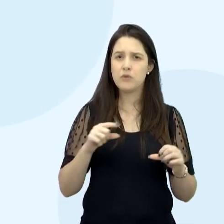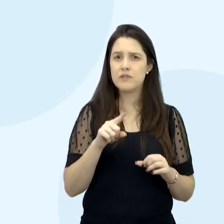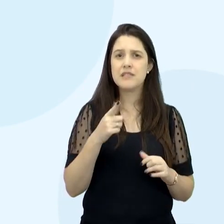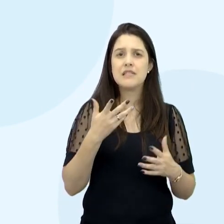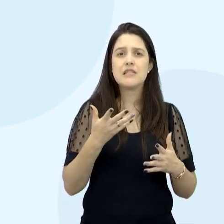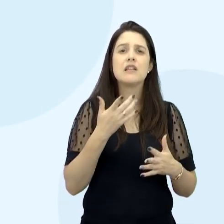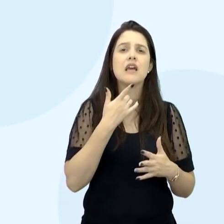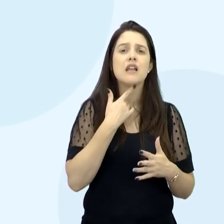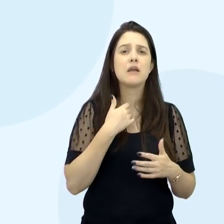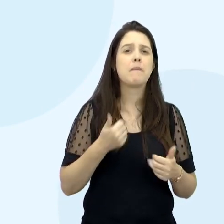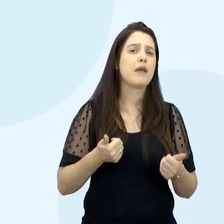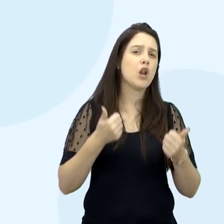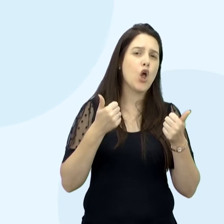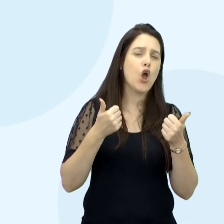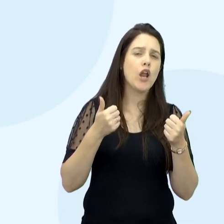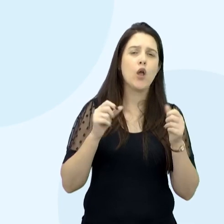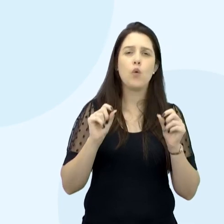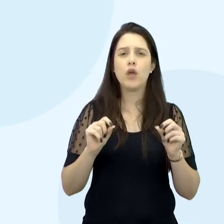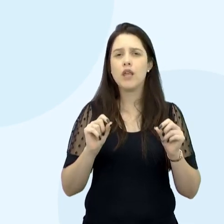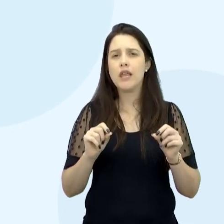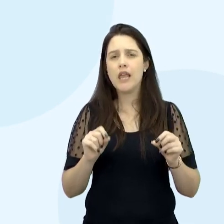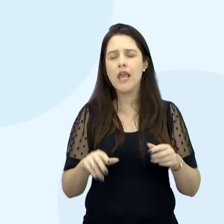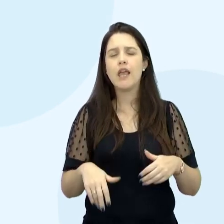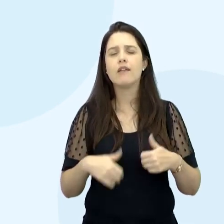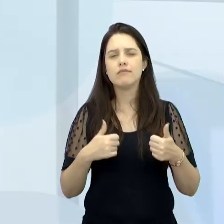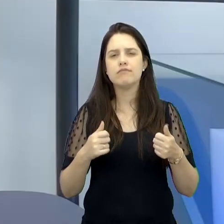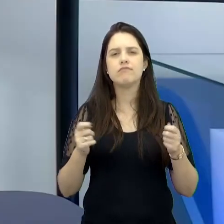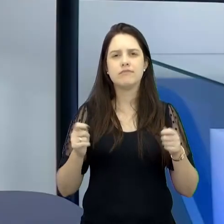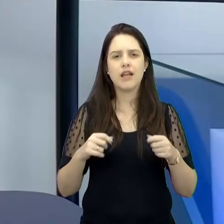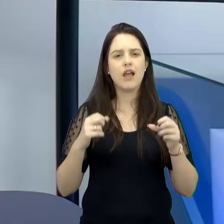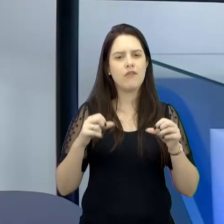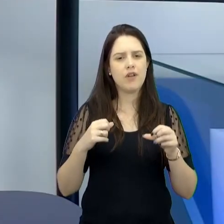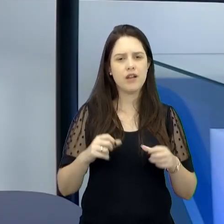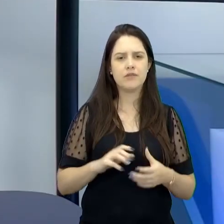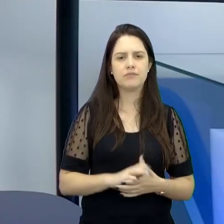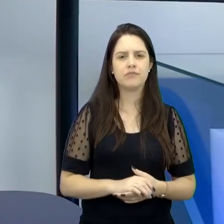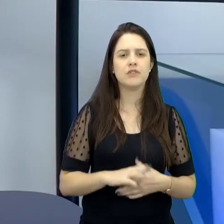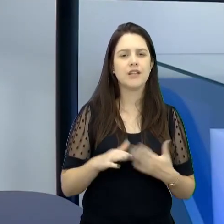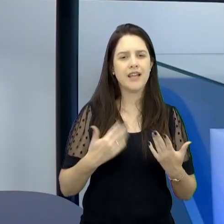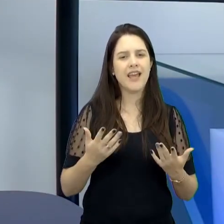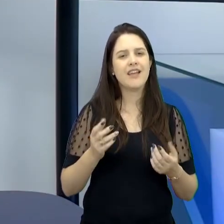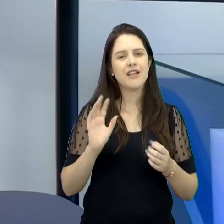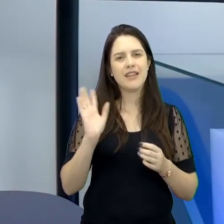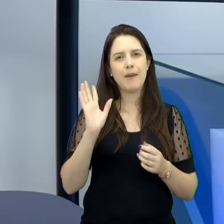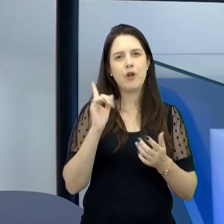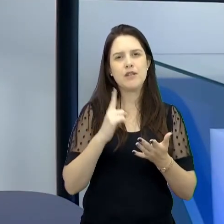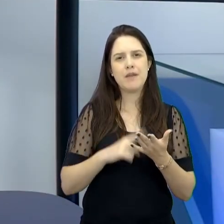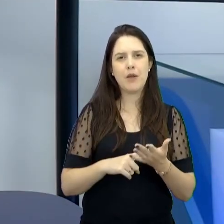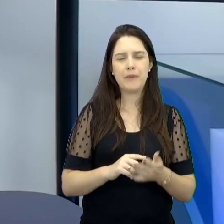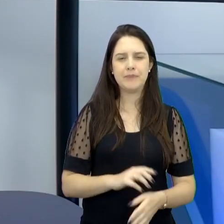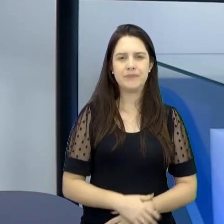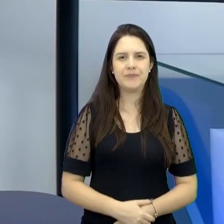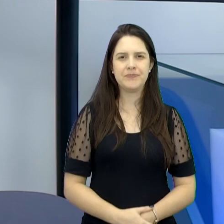aí, que melhora, que não melhora. Eu tô aí para ajudar vocês. E é isso aí, gente. Até a próxima aula.